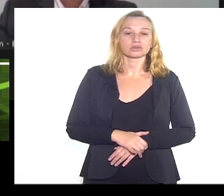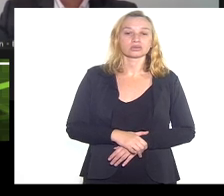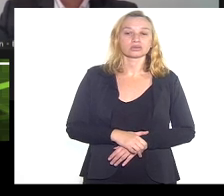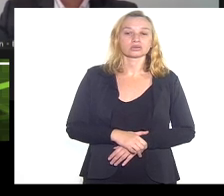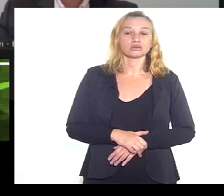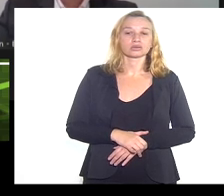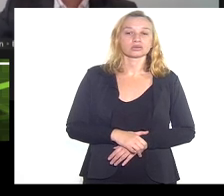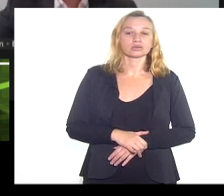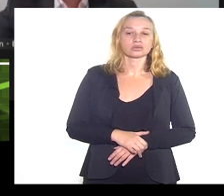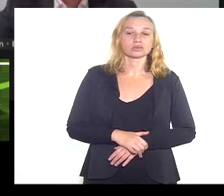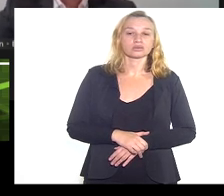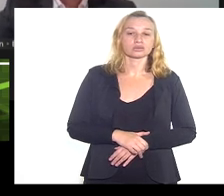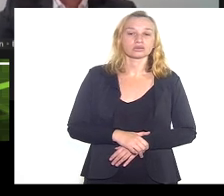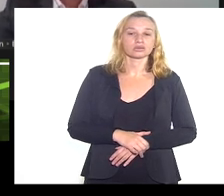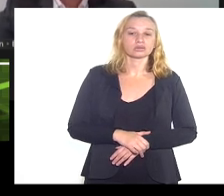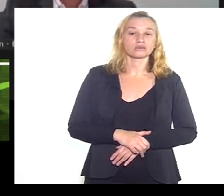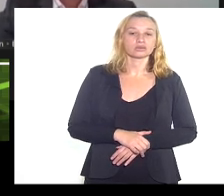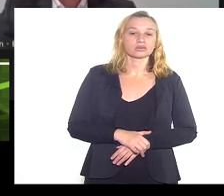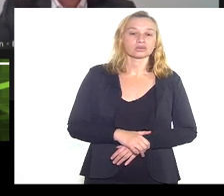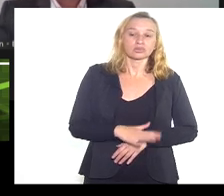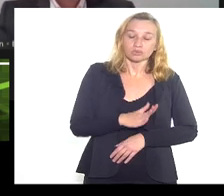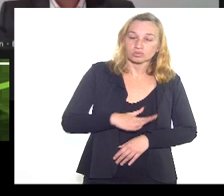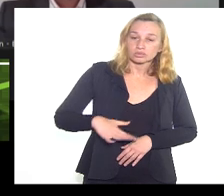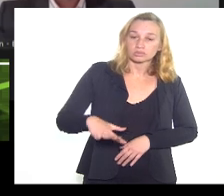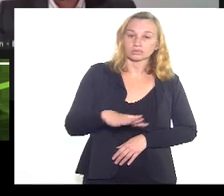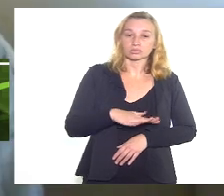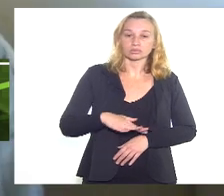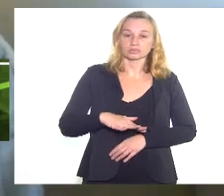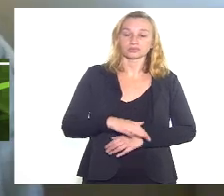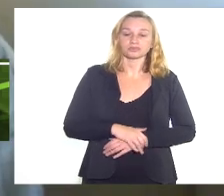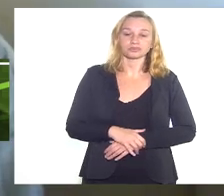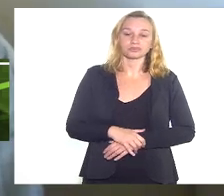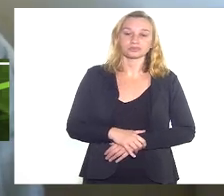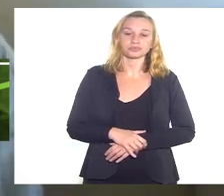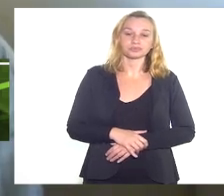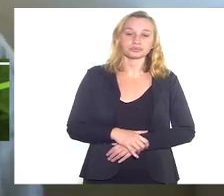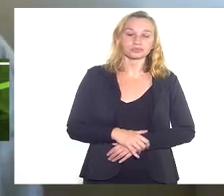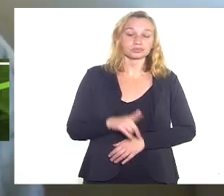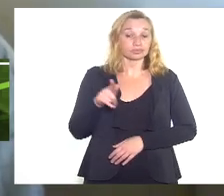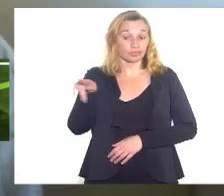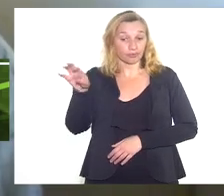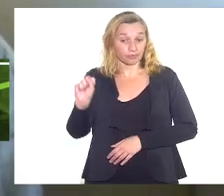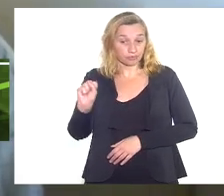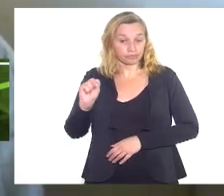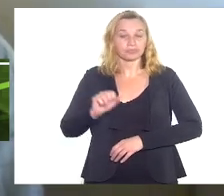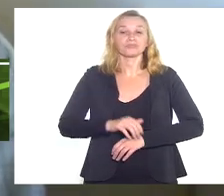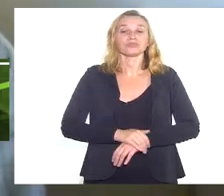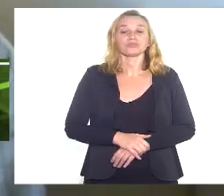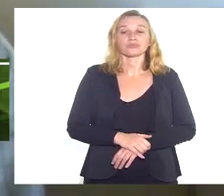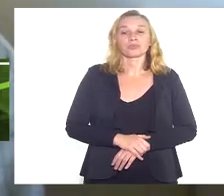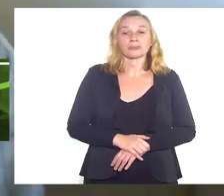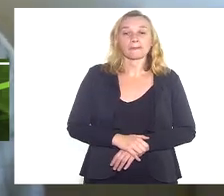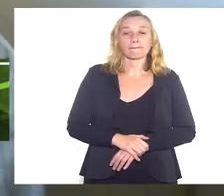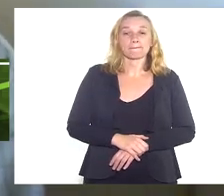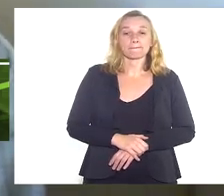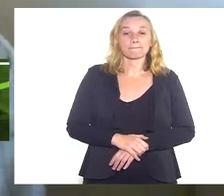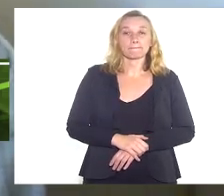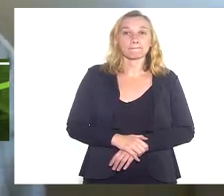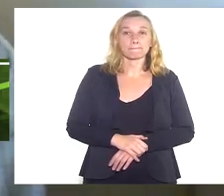um campo bastante promissor na área de gás, que